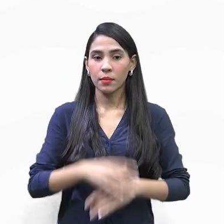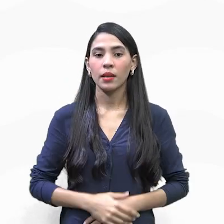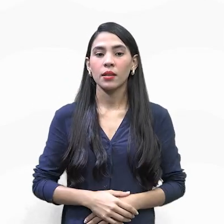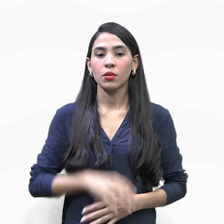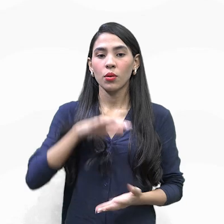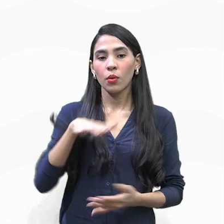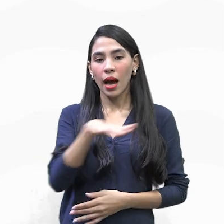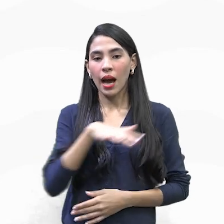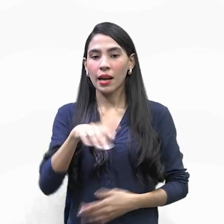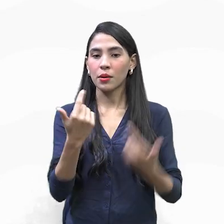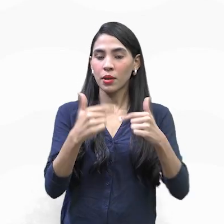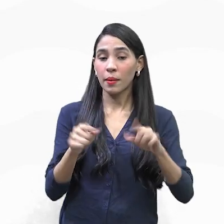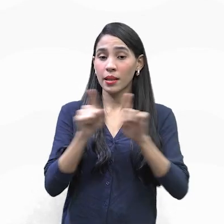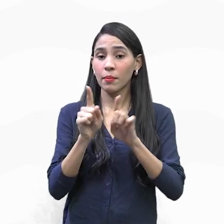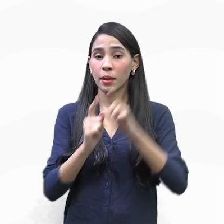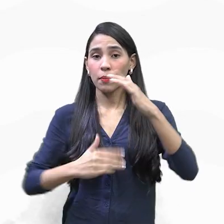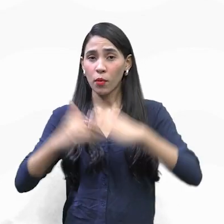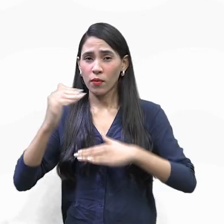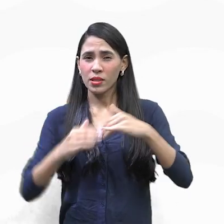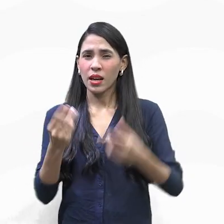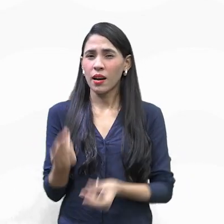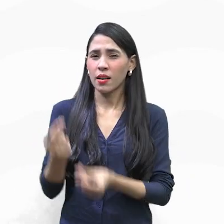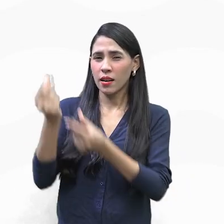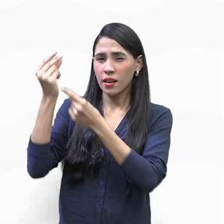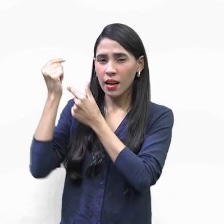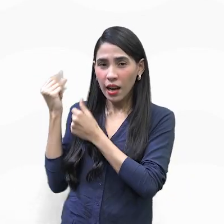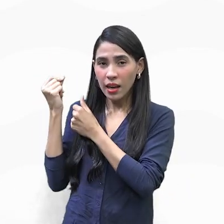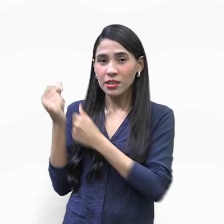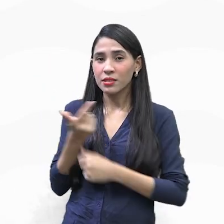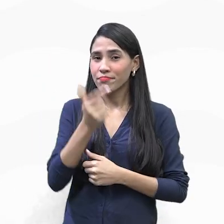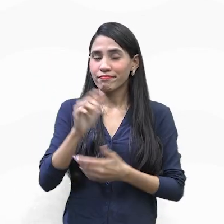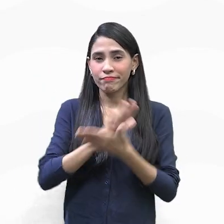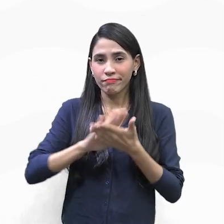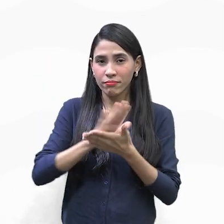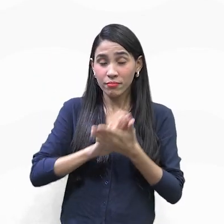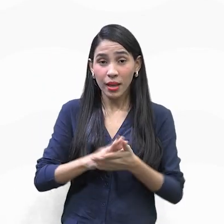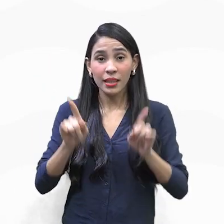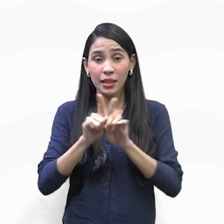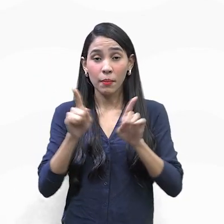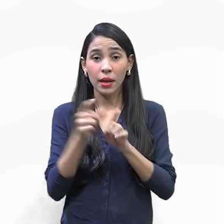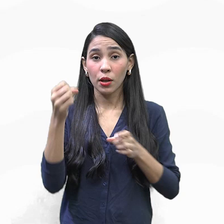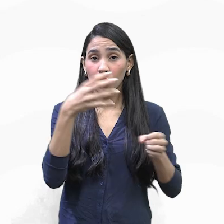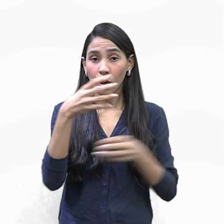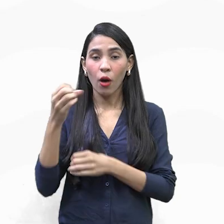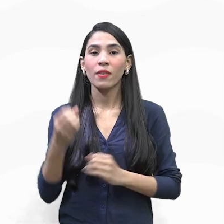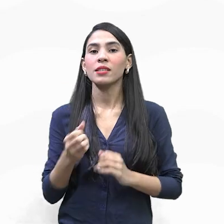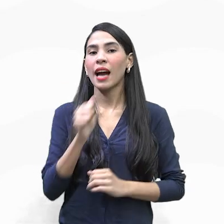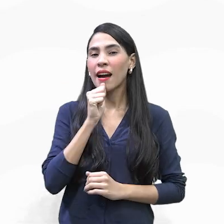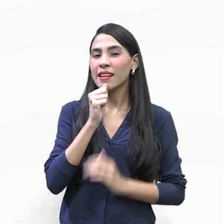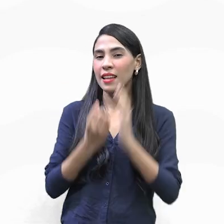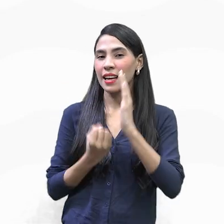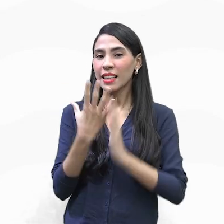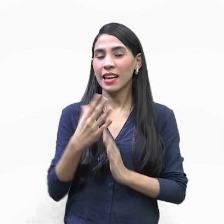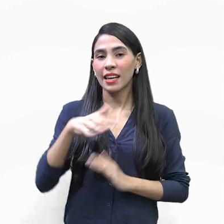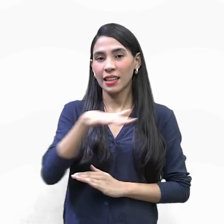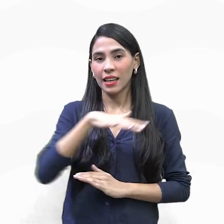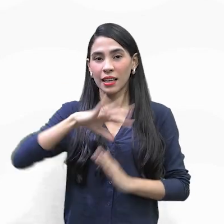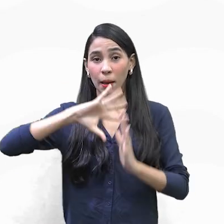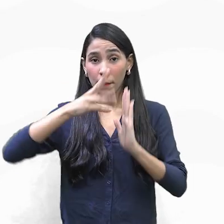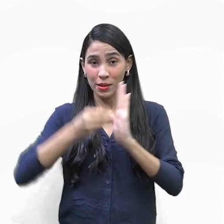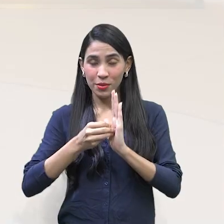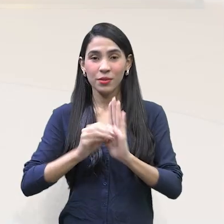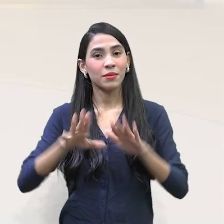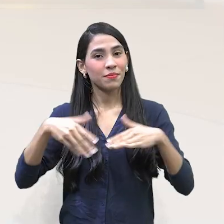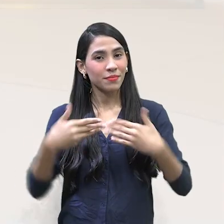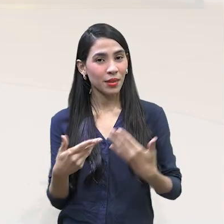o mundo do trabalho e as profissões que já deixaram de existir, e as novas que ainda serão criadas na Amazônia.